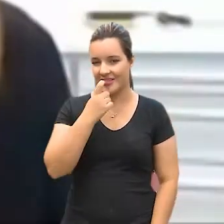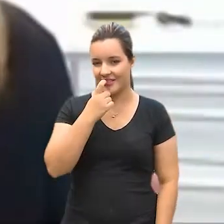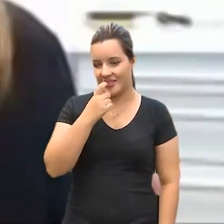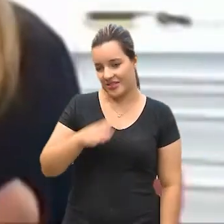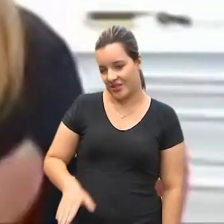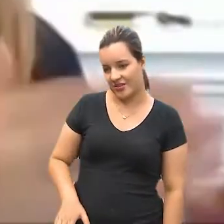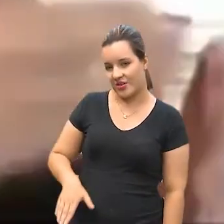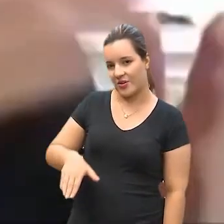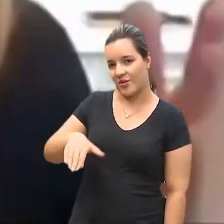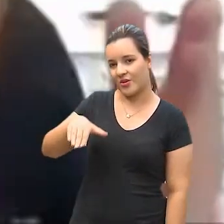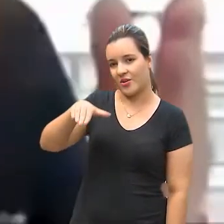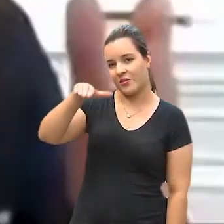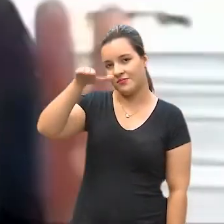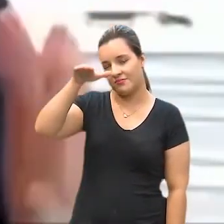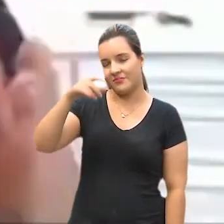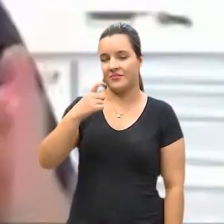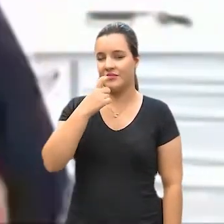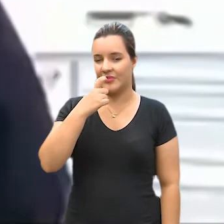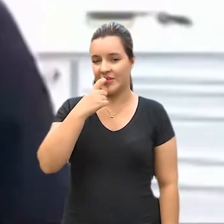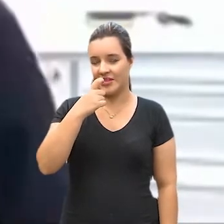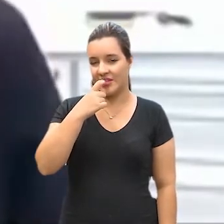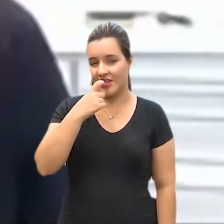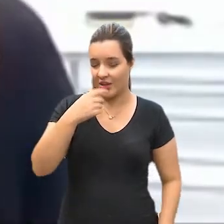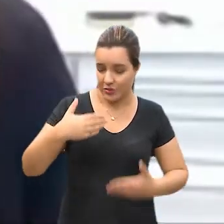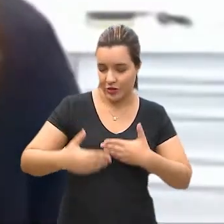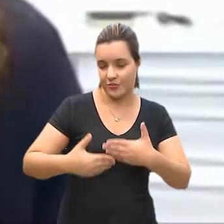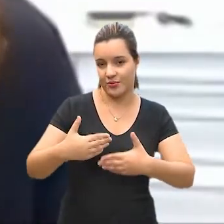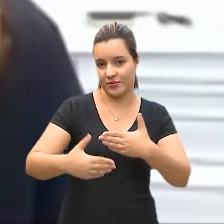dentes erupcionam até, né, o fim da